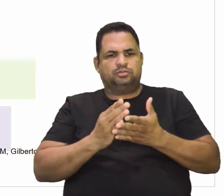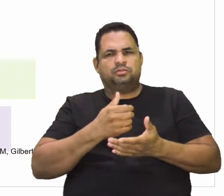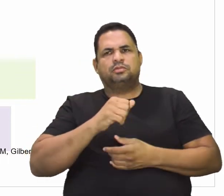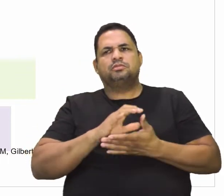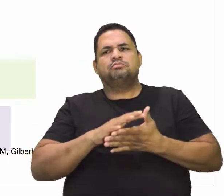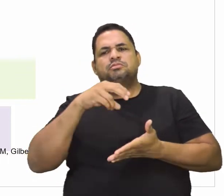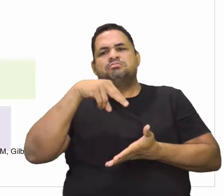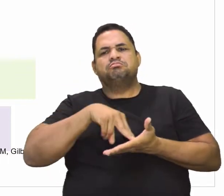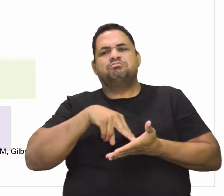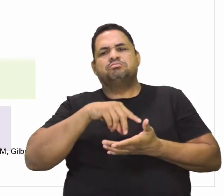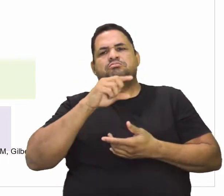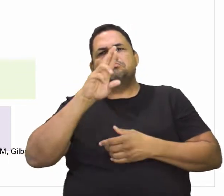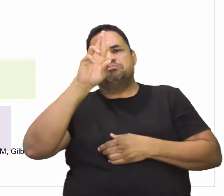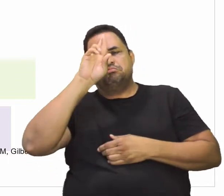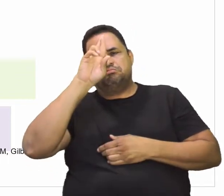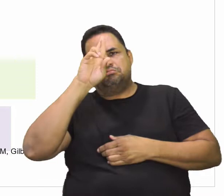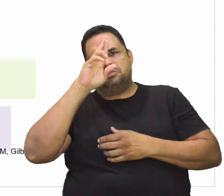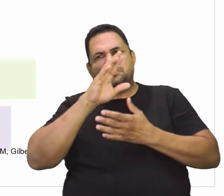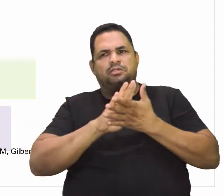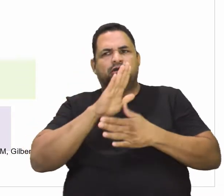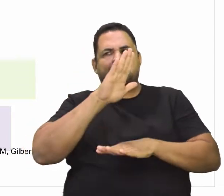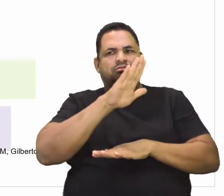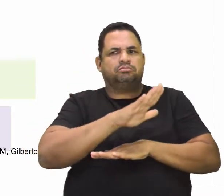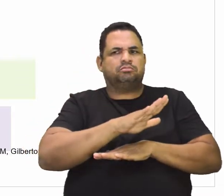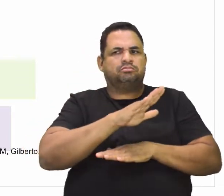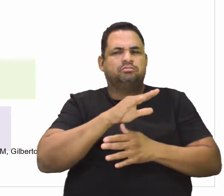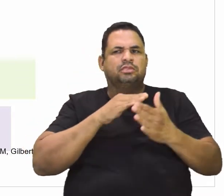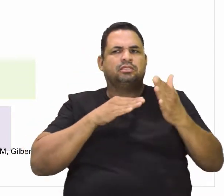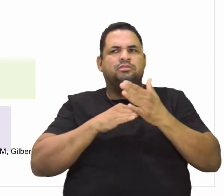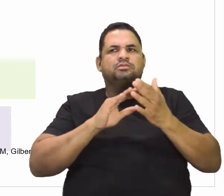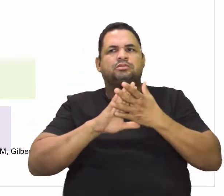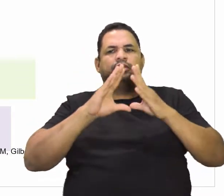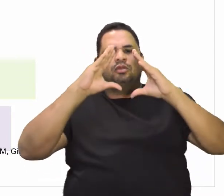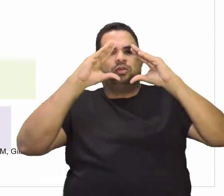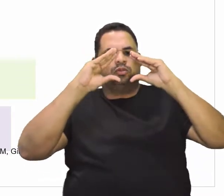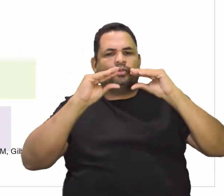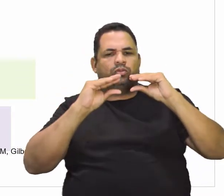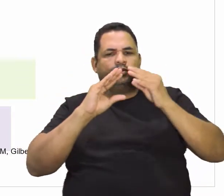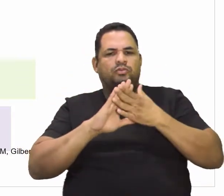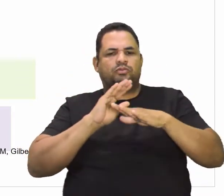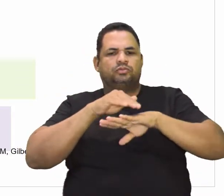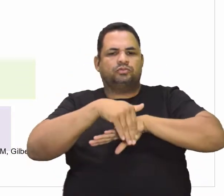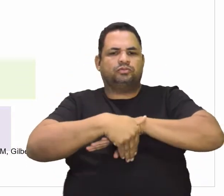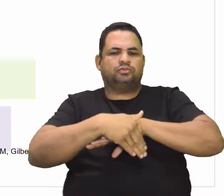manhã, meio-dia, à tarde, aí vai até à noite essas orações.